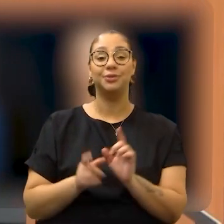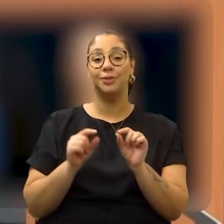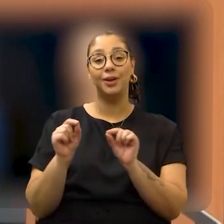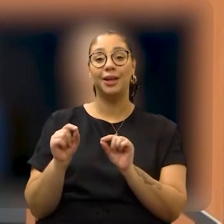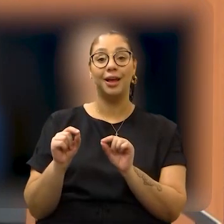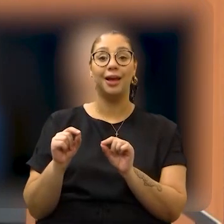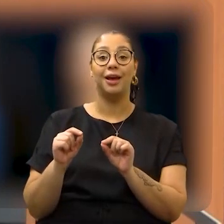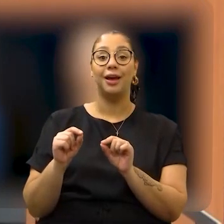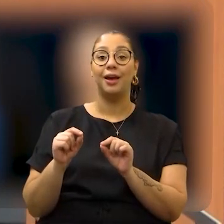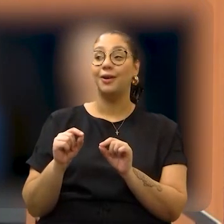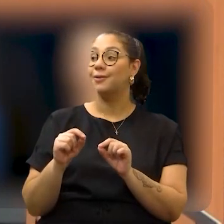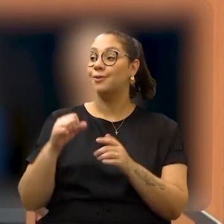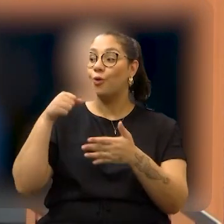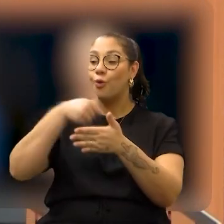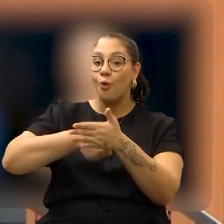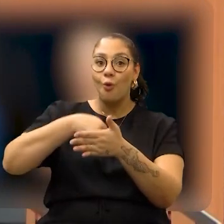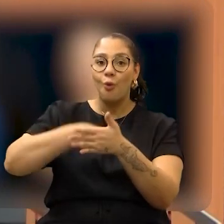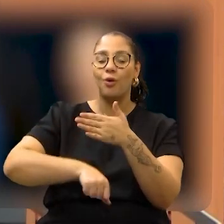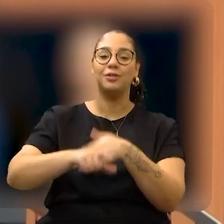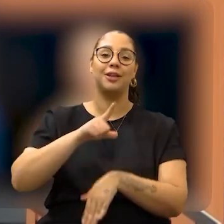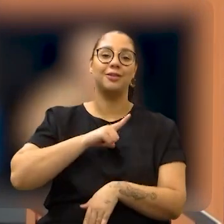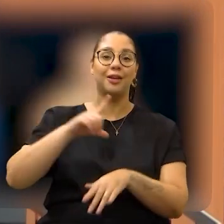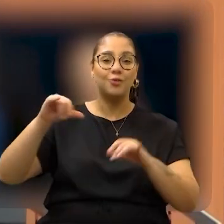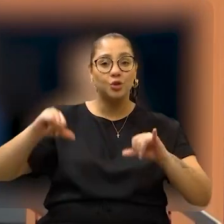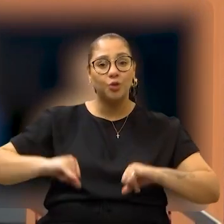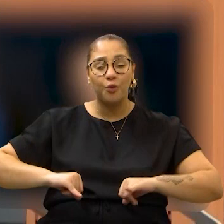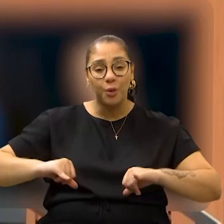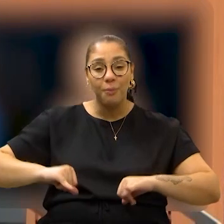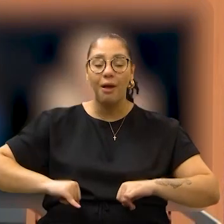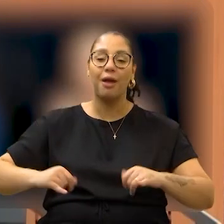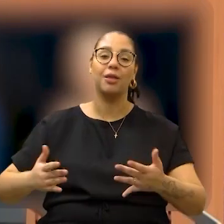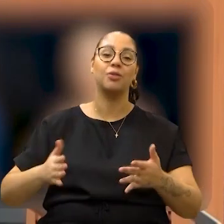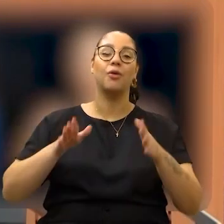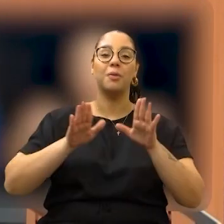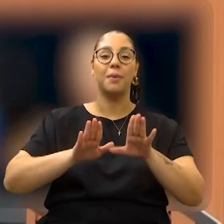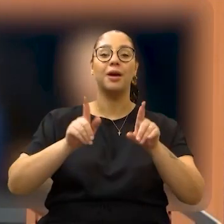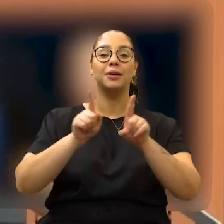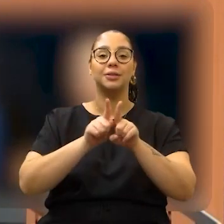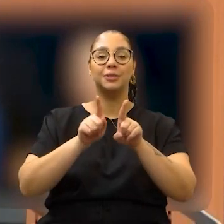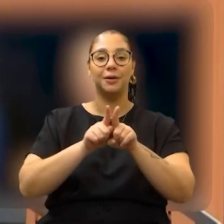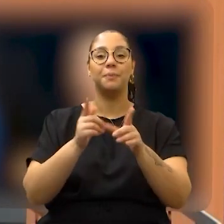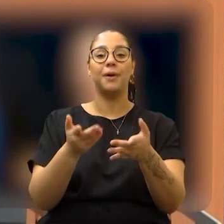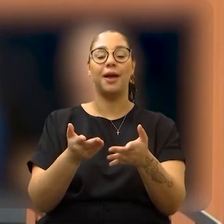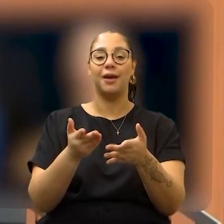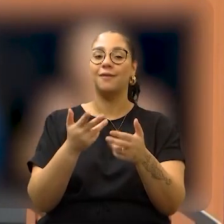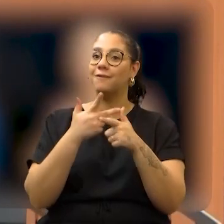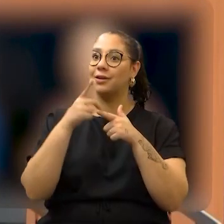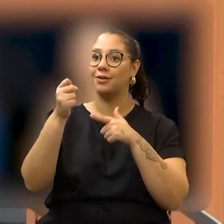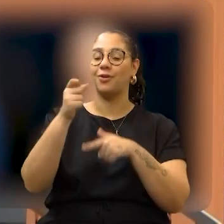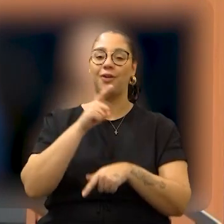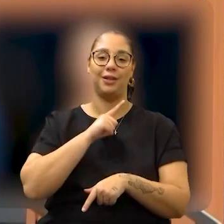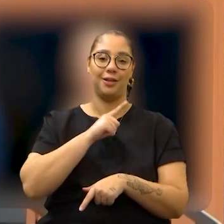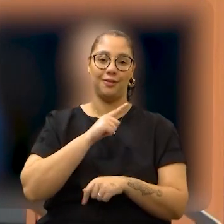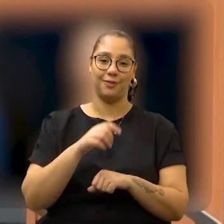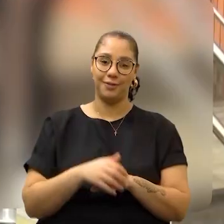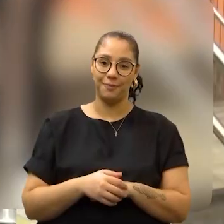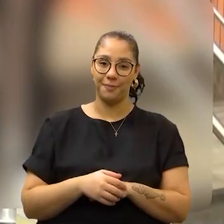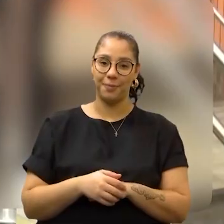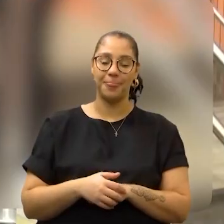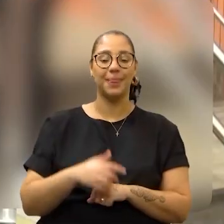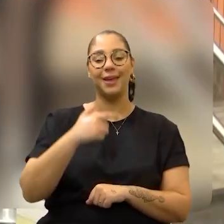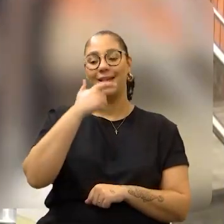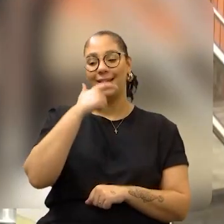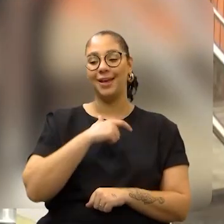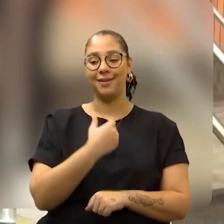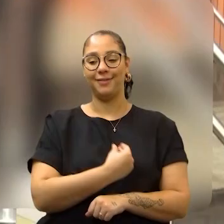de muita luta, muito sofrimento, mas também muitas vitórias.